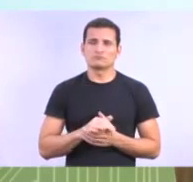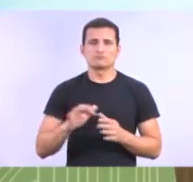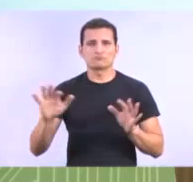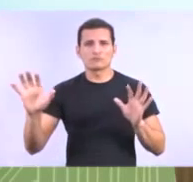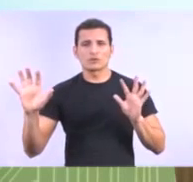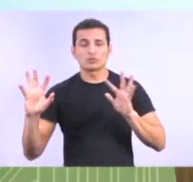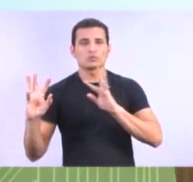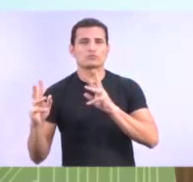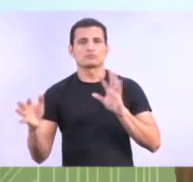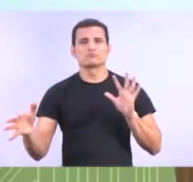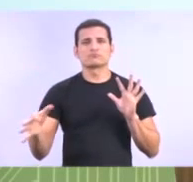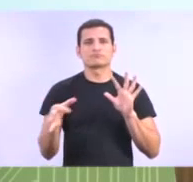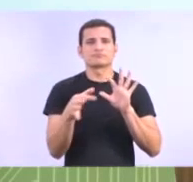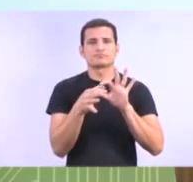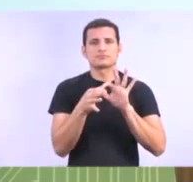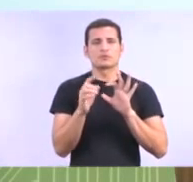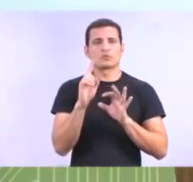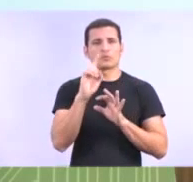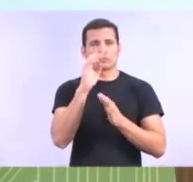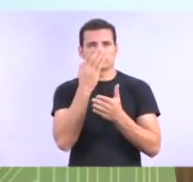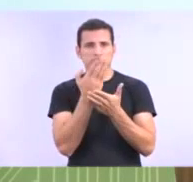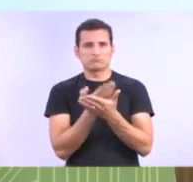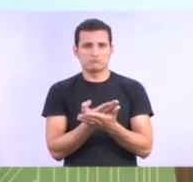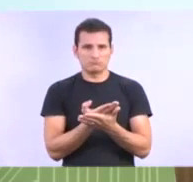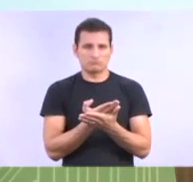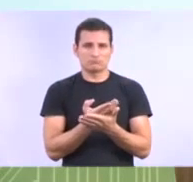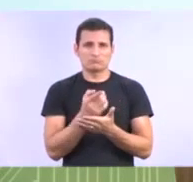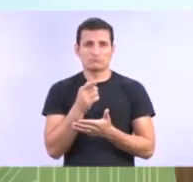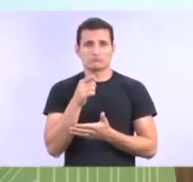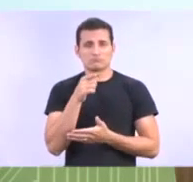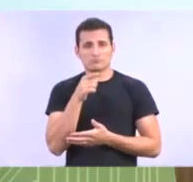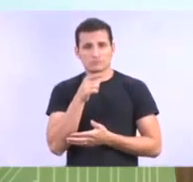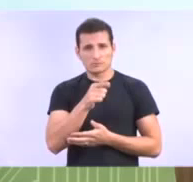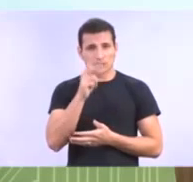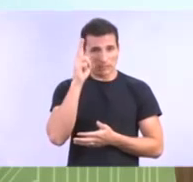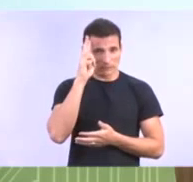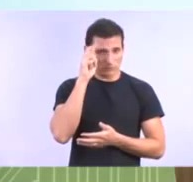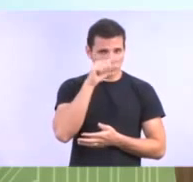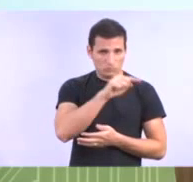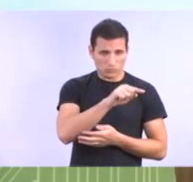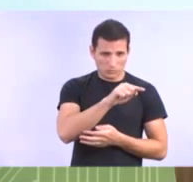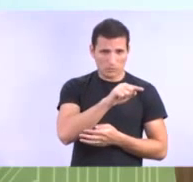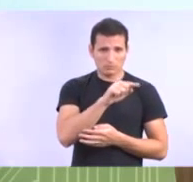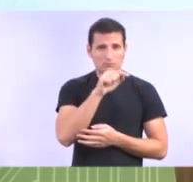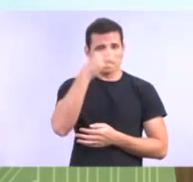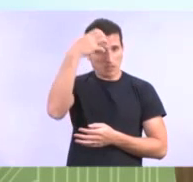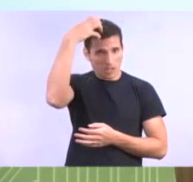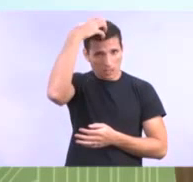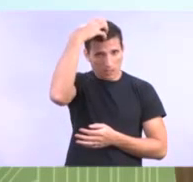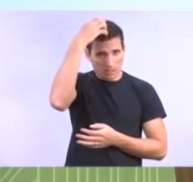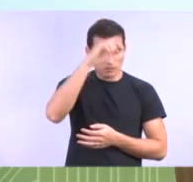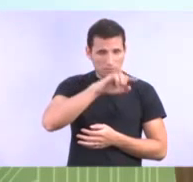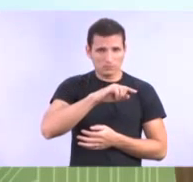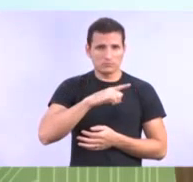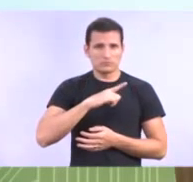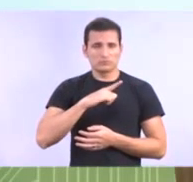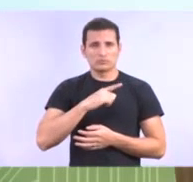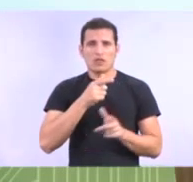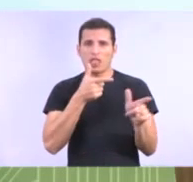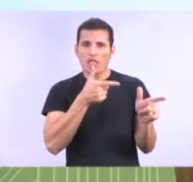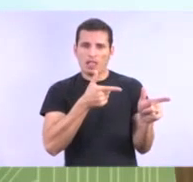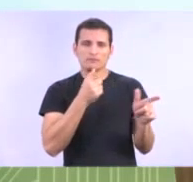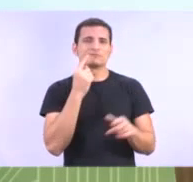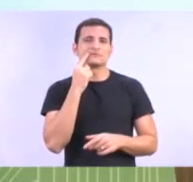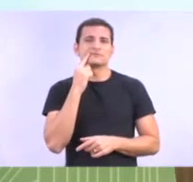crença, enfim. E aí trouxeram essa história, né, do Bluetooth, desse rei, que tinha um apelido de